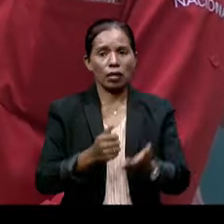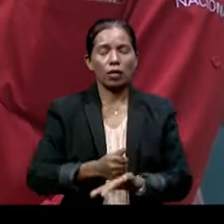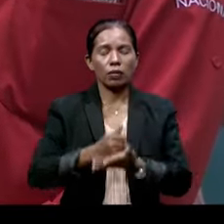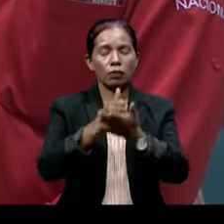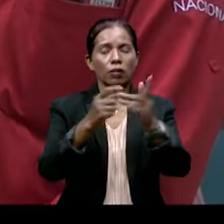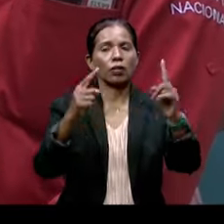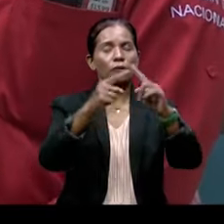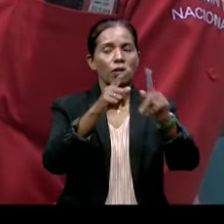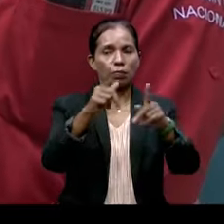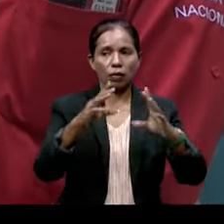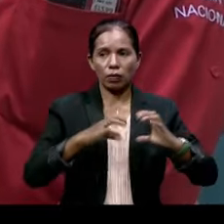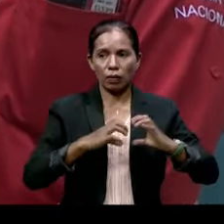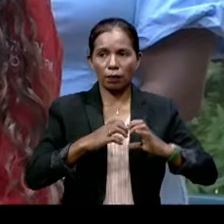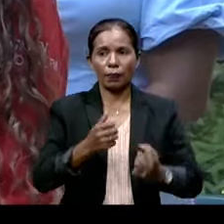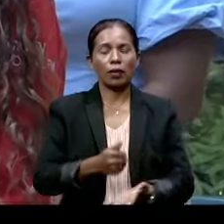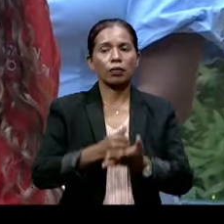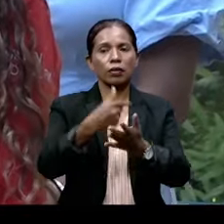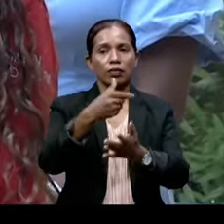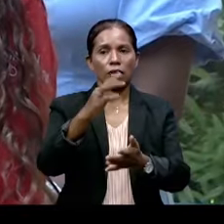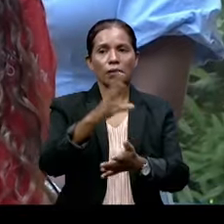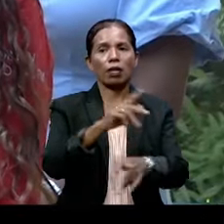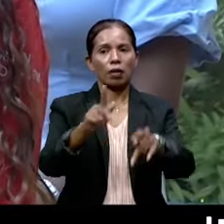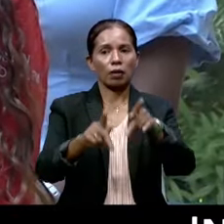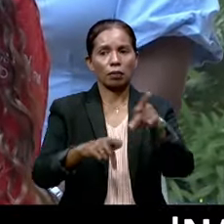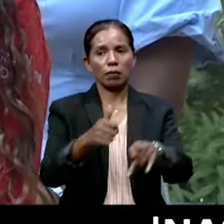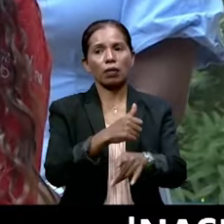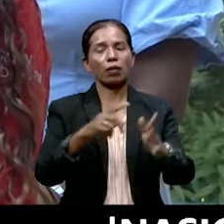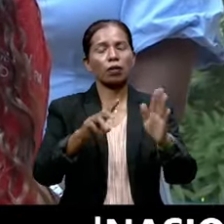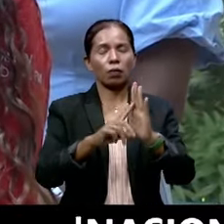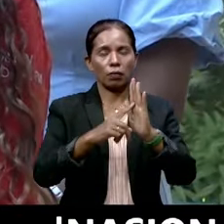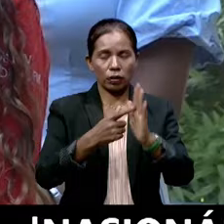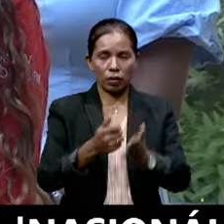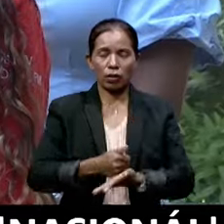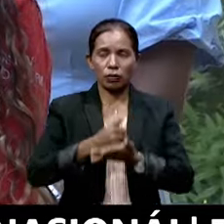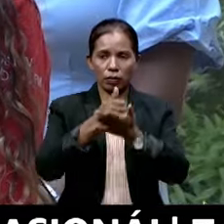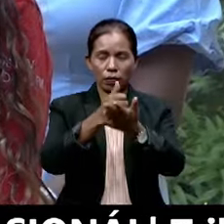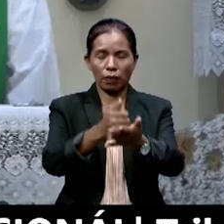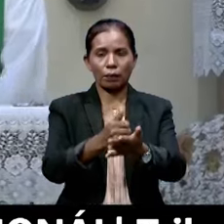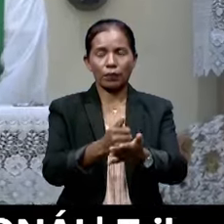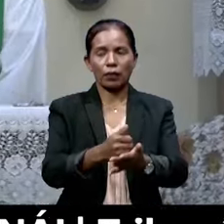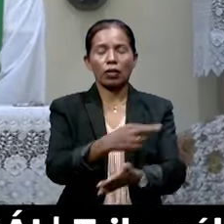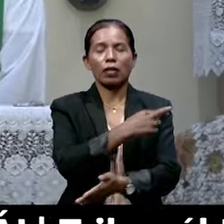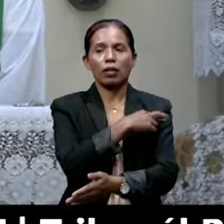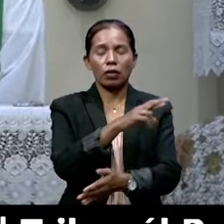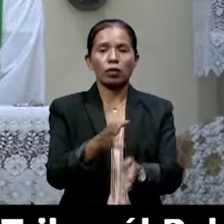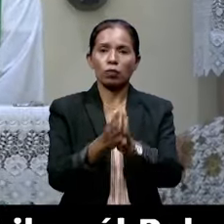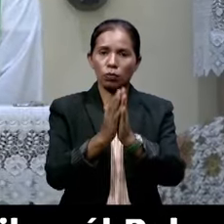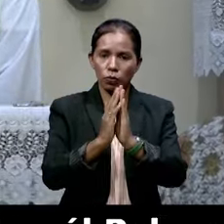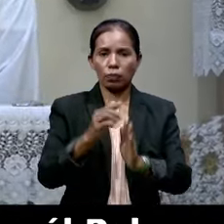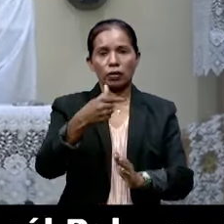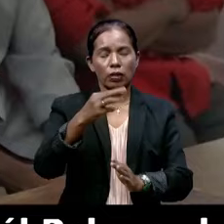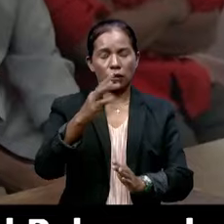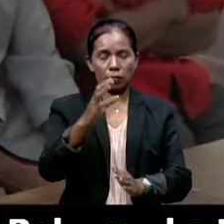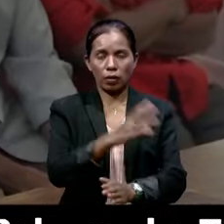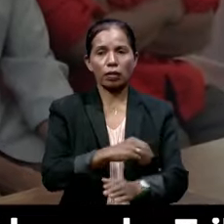fuan, tambaha fuan acompanha GMN e mabalon hahu lolo liman. Nune religioso ne husu ba GMN,